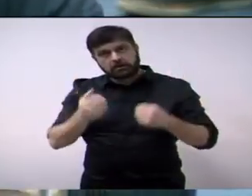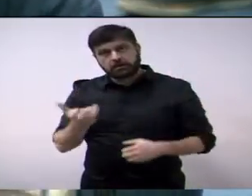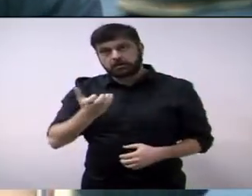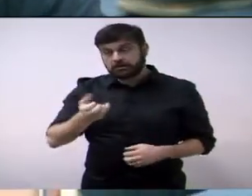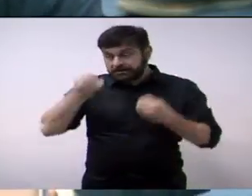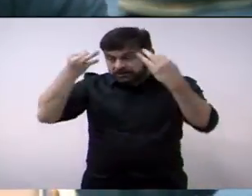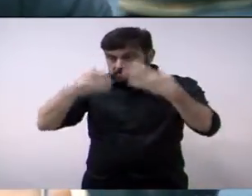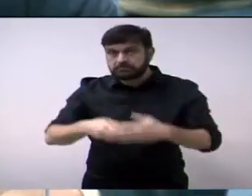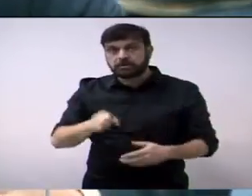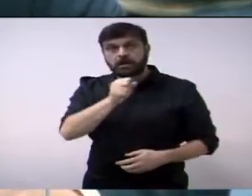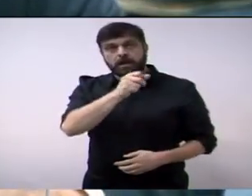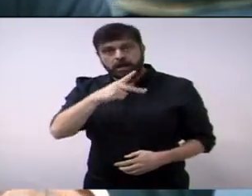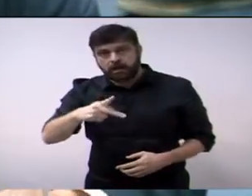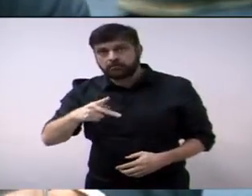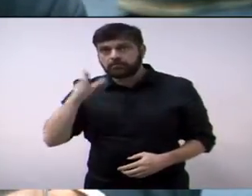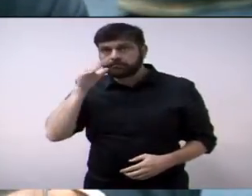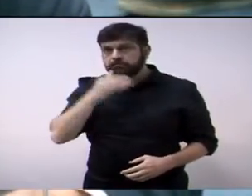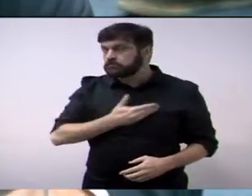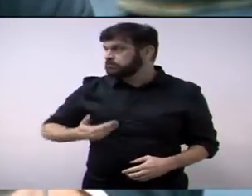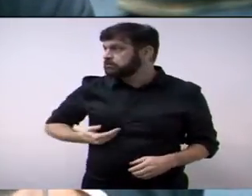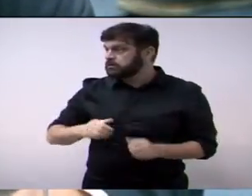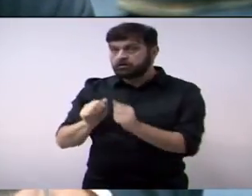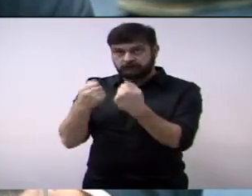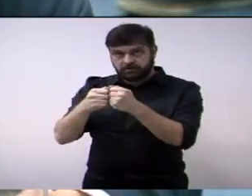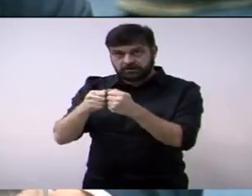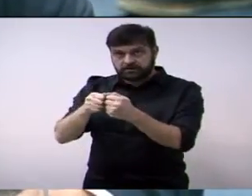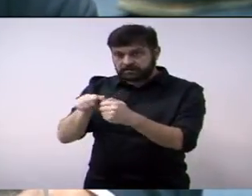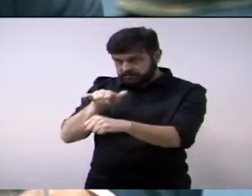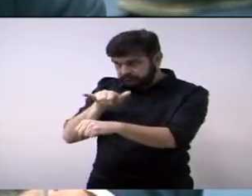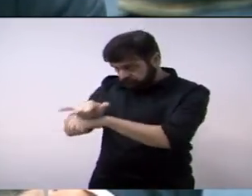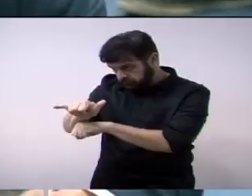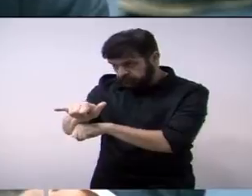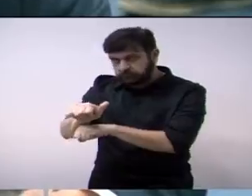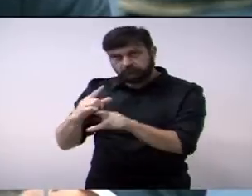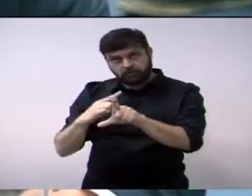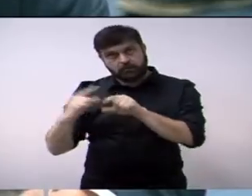da Poliprev. O Fiorella não está, mas falarei aqui aos servidores.